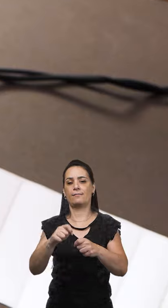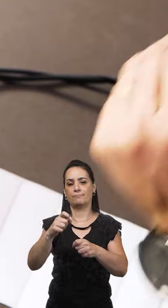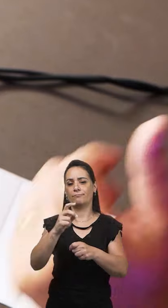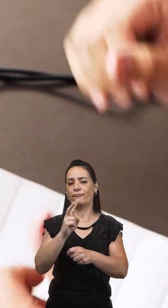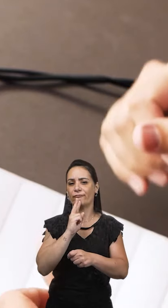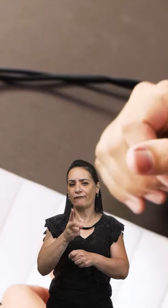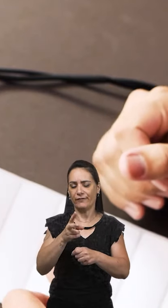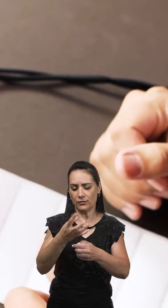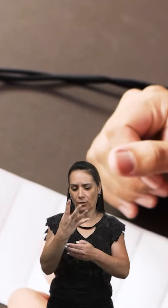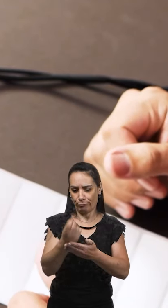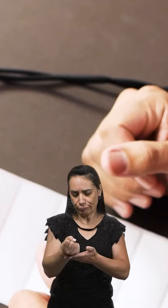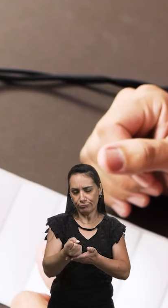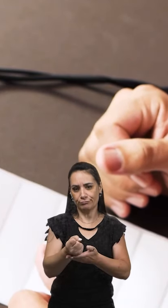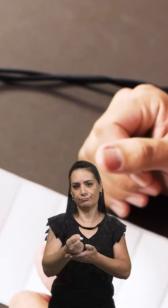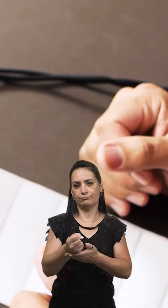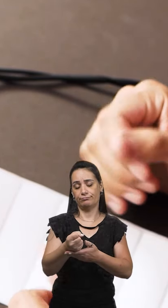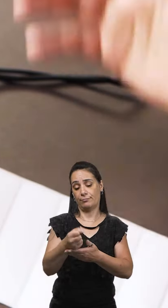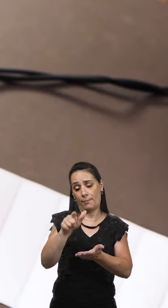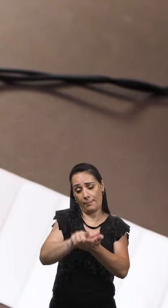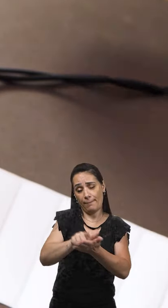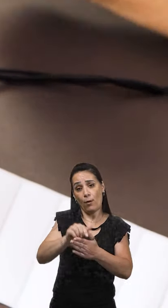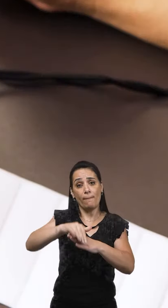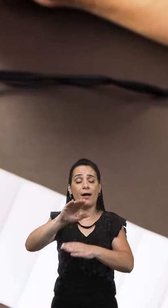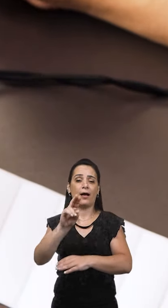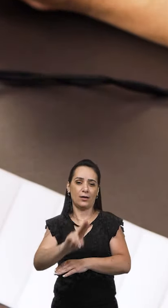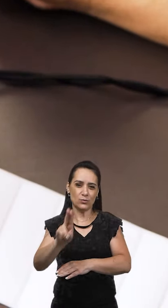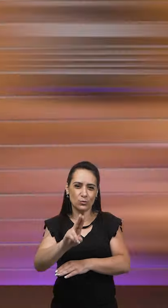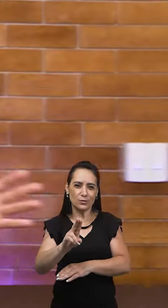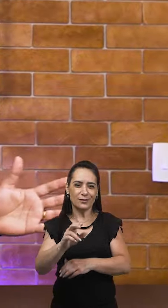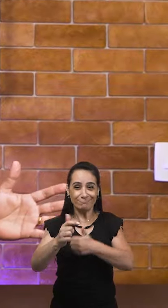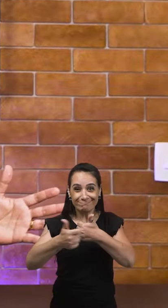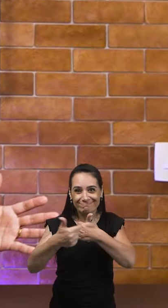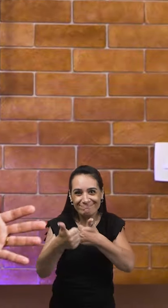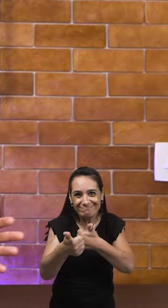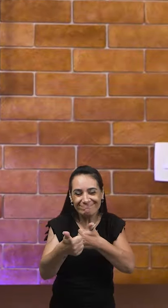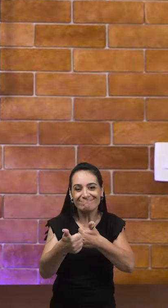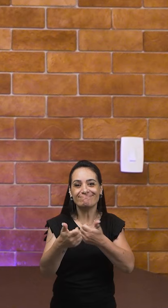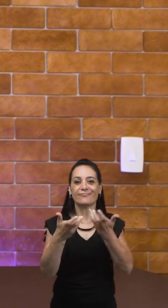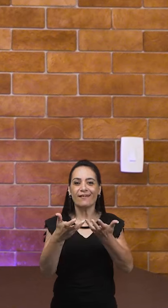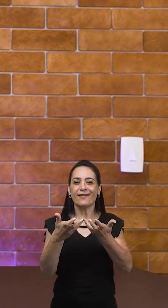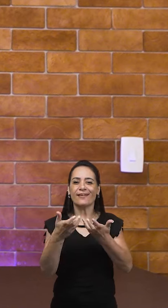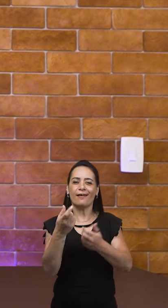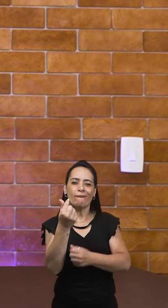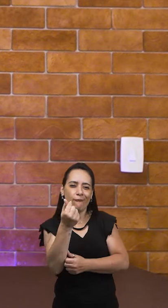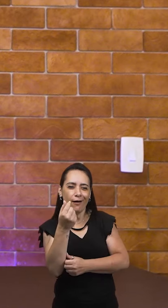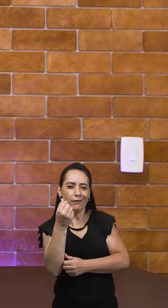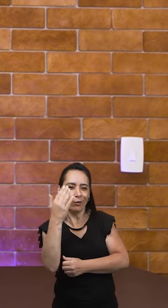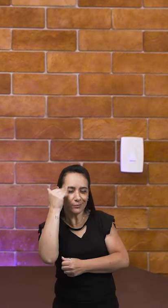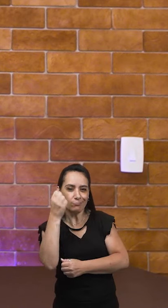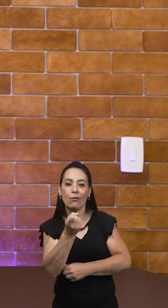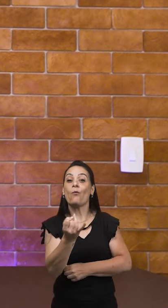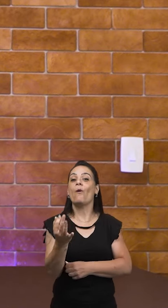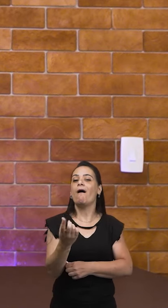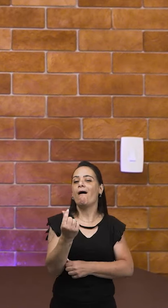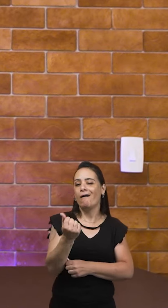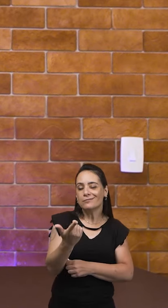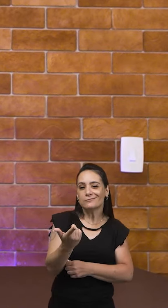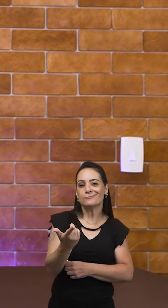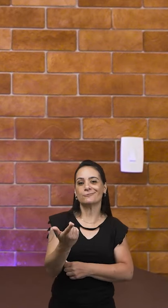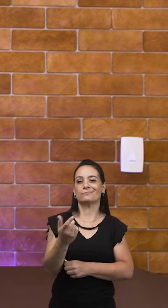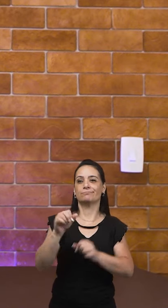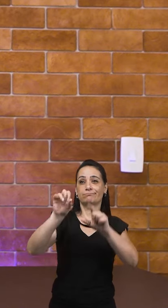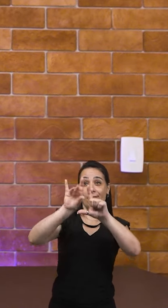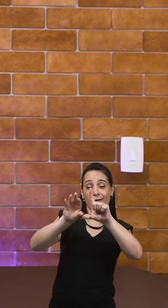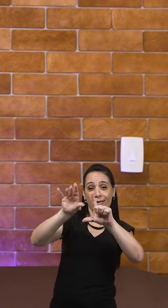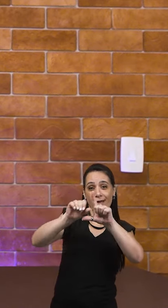e ele faz utilizando um pouco mais de papel. Muito legal, né? E aí, curtiu? Quer saber o preço dessa maravilha